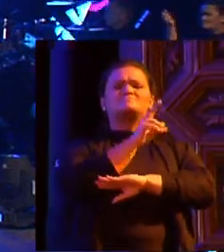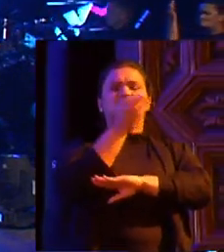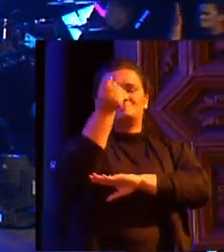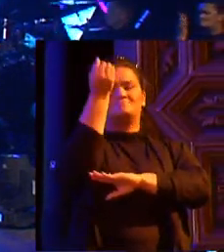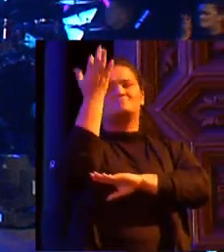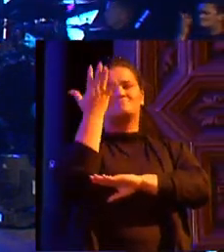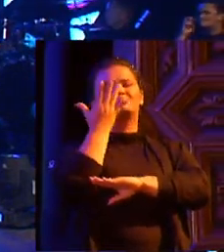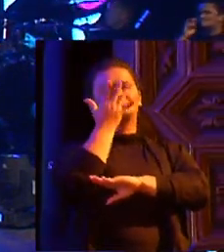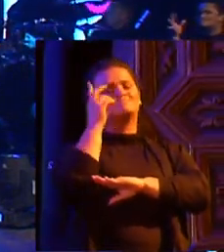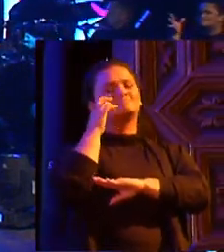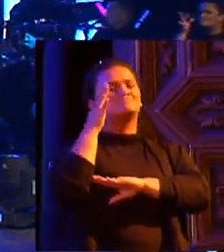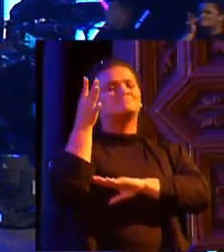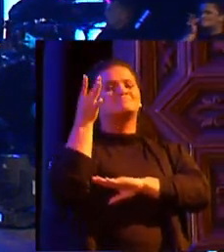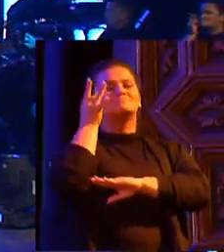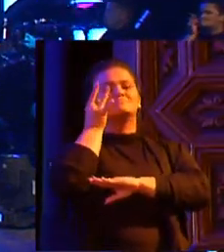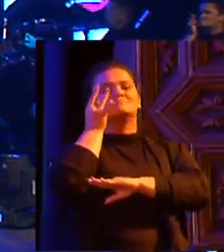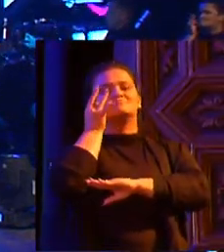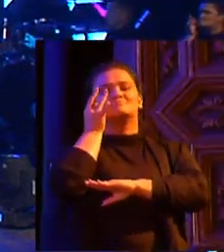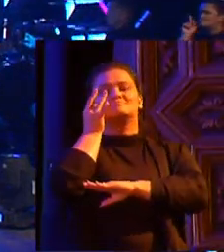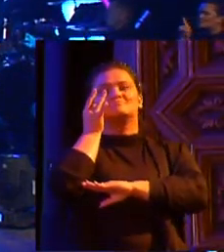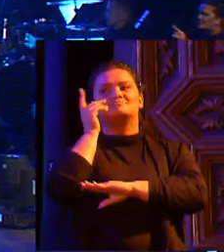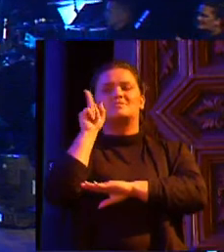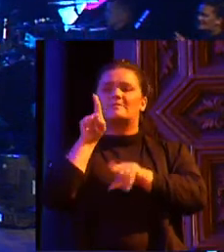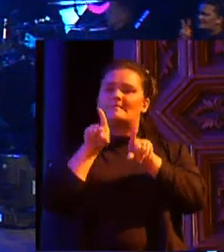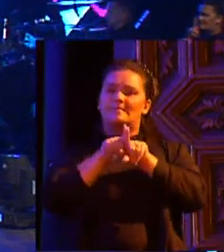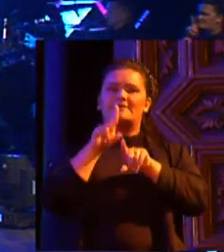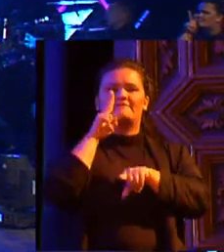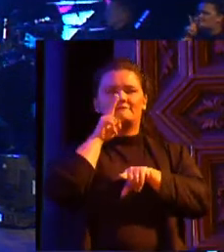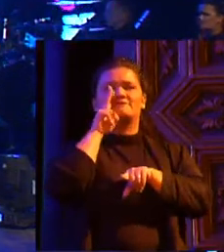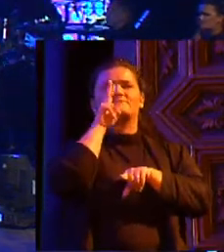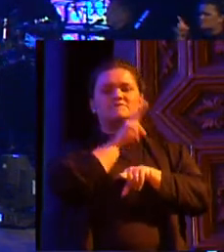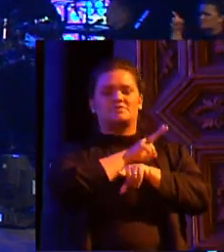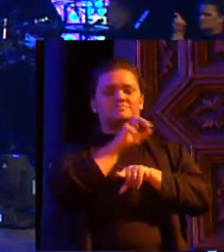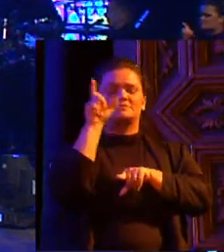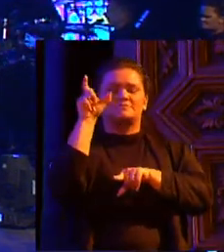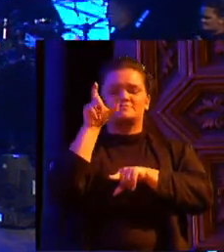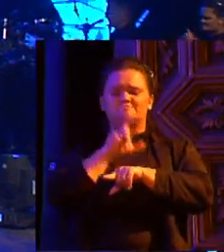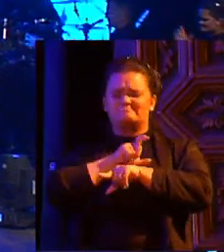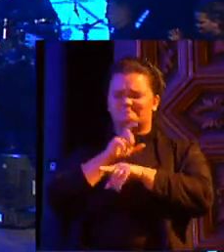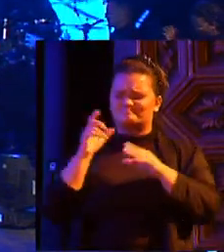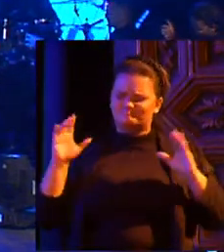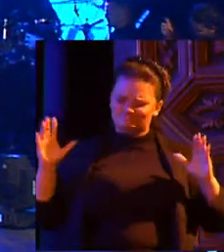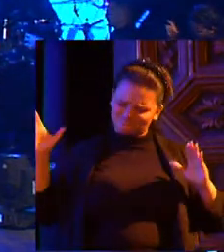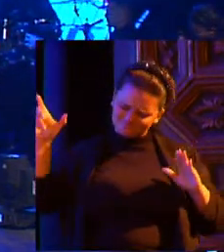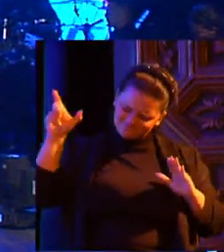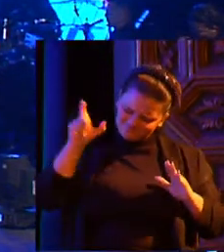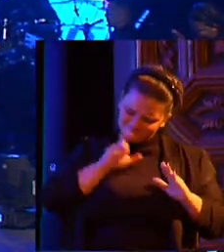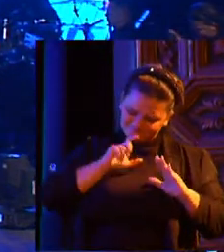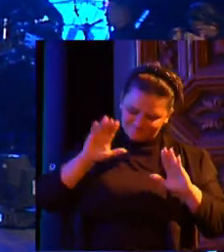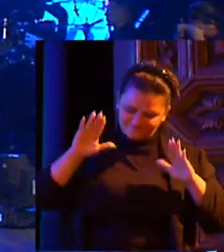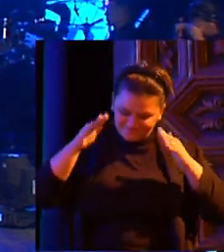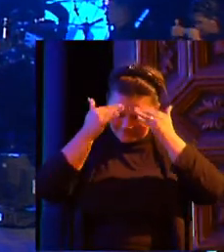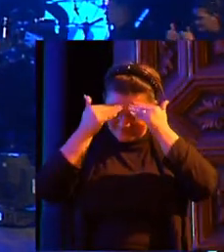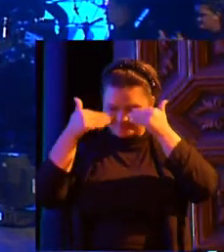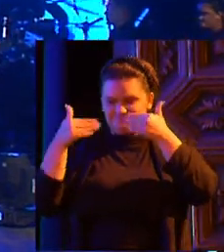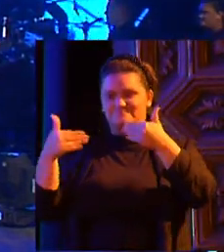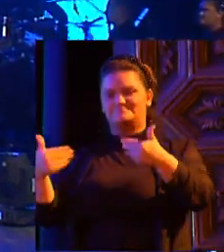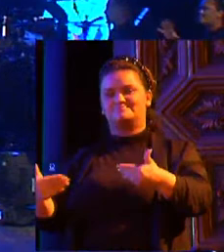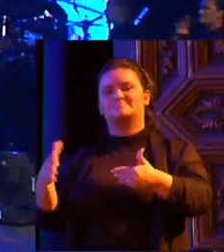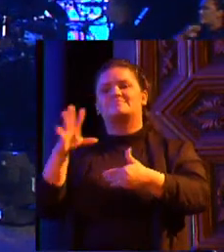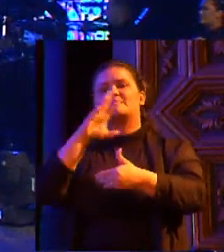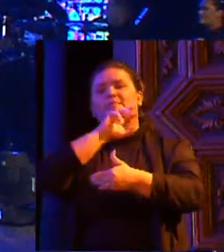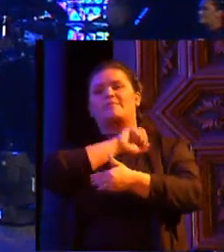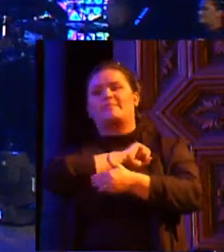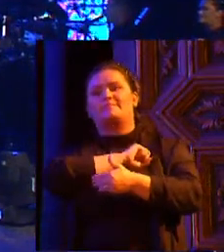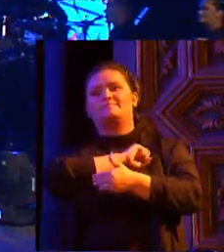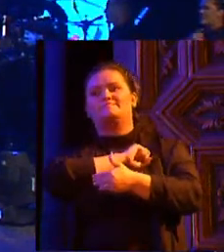com sua presença e resistência. Convidamos com toda a honra do mundo e amor